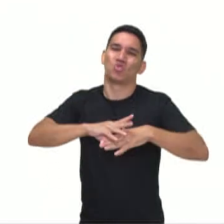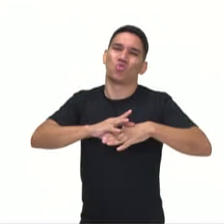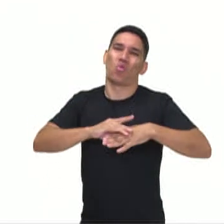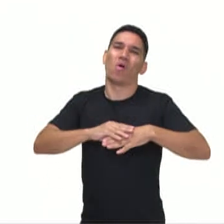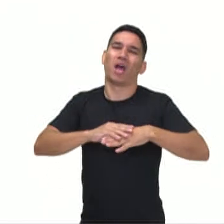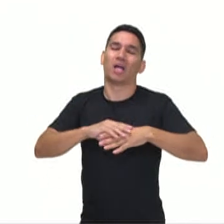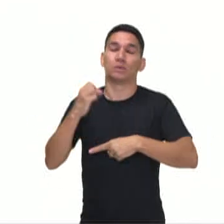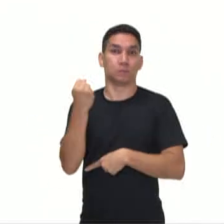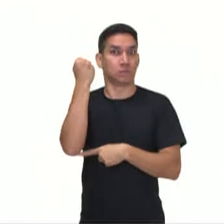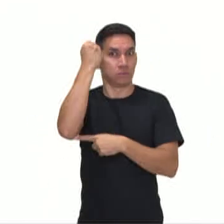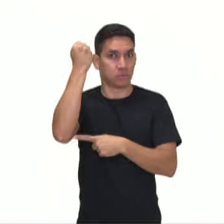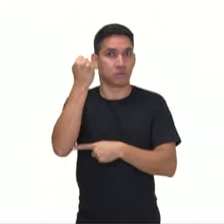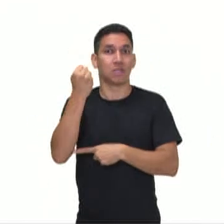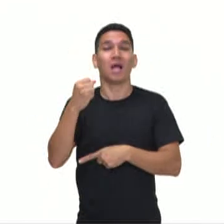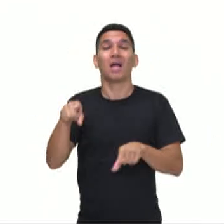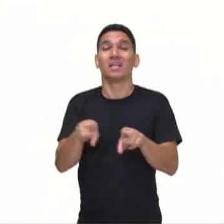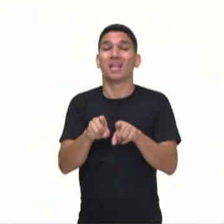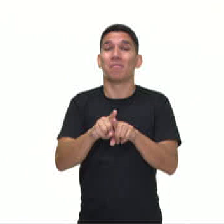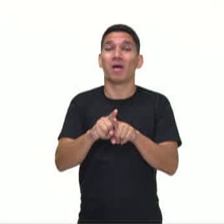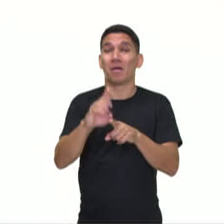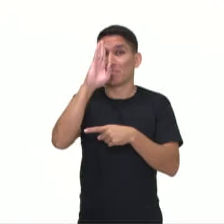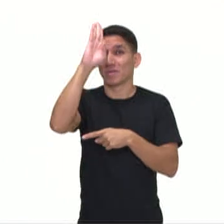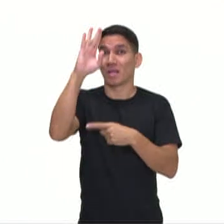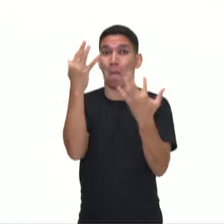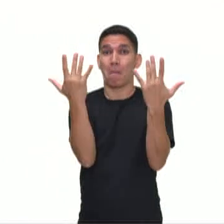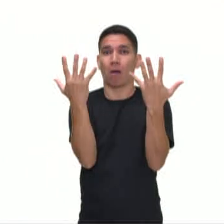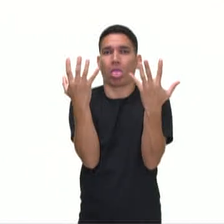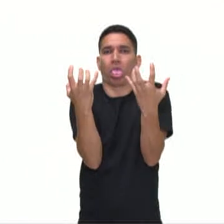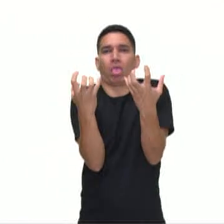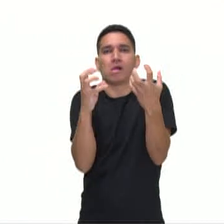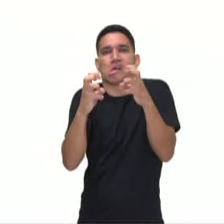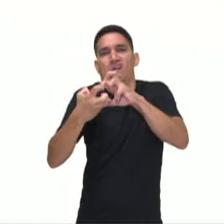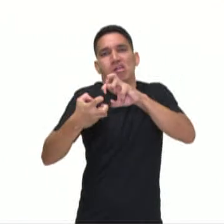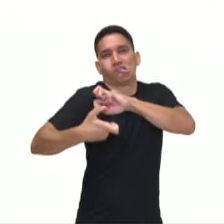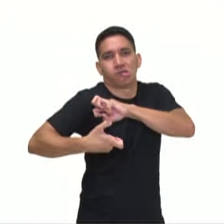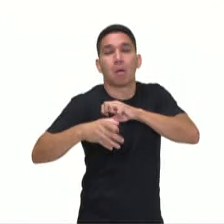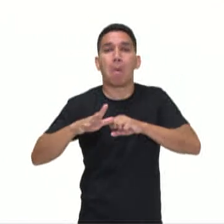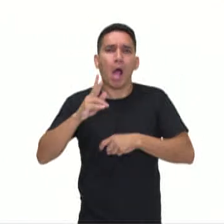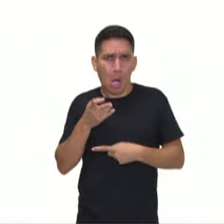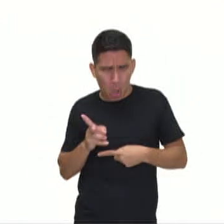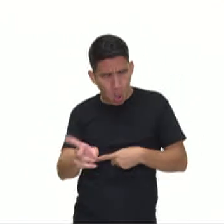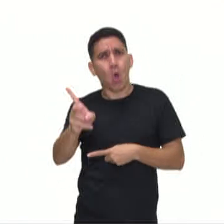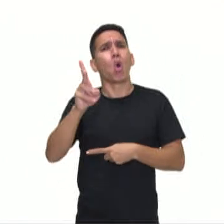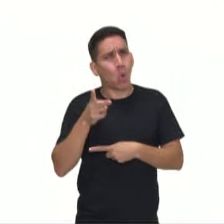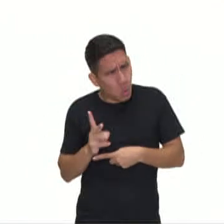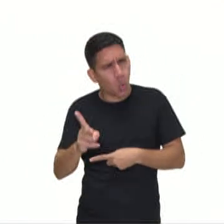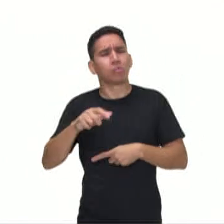seu corpo e principalmente as mãos, mas continua trabalhando em suas esculturas,